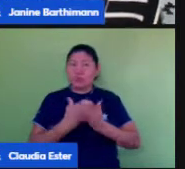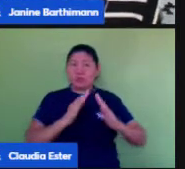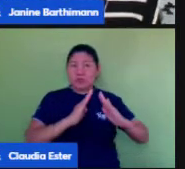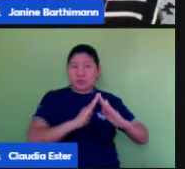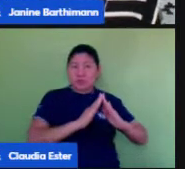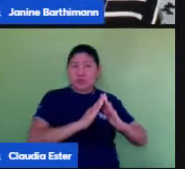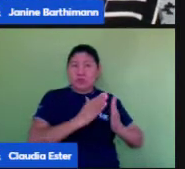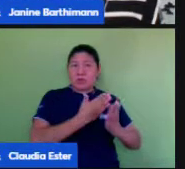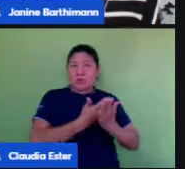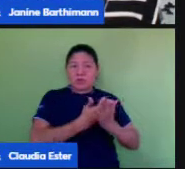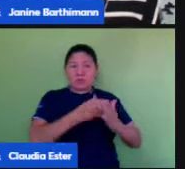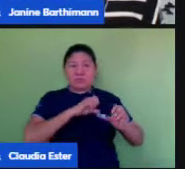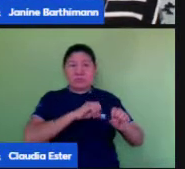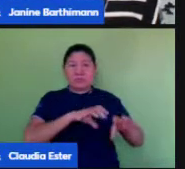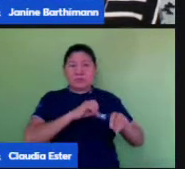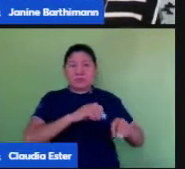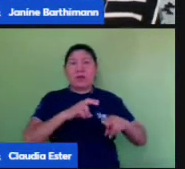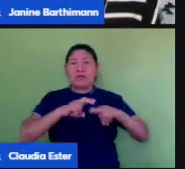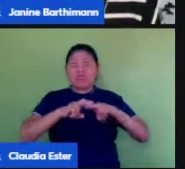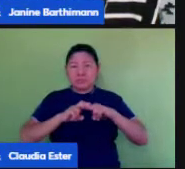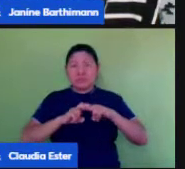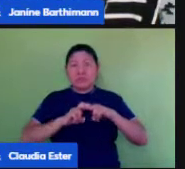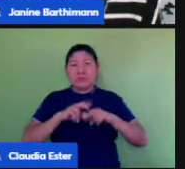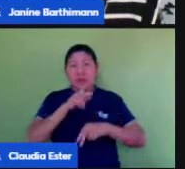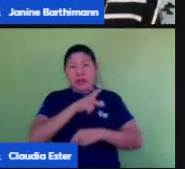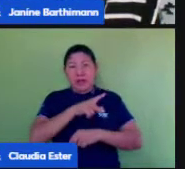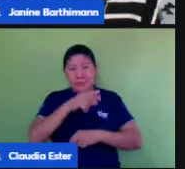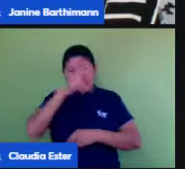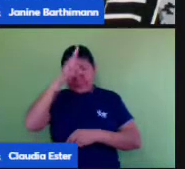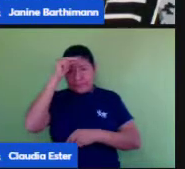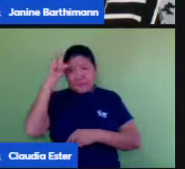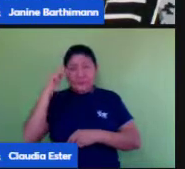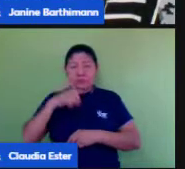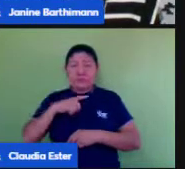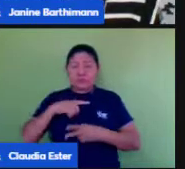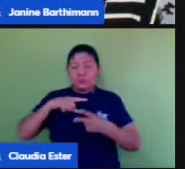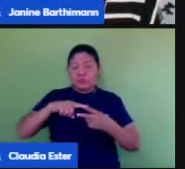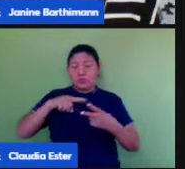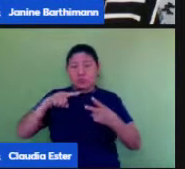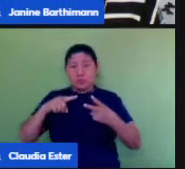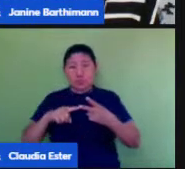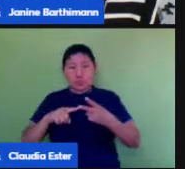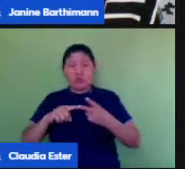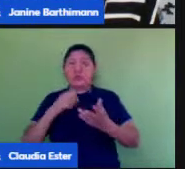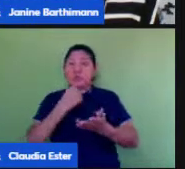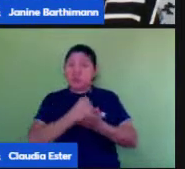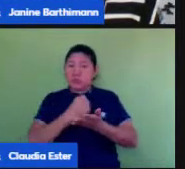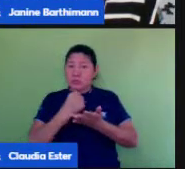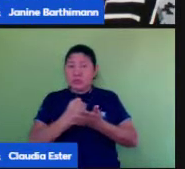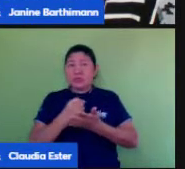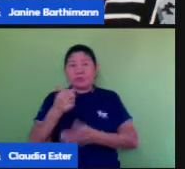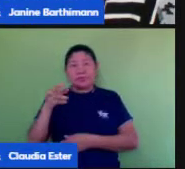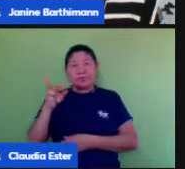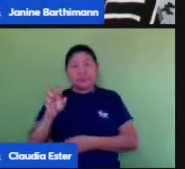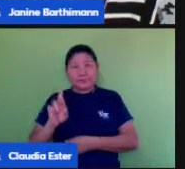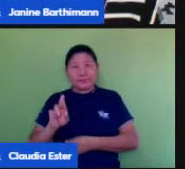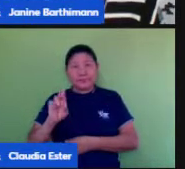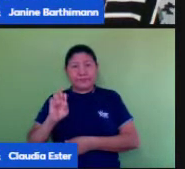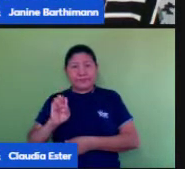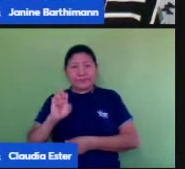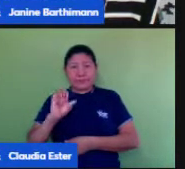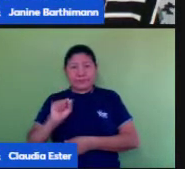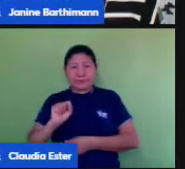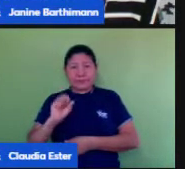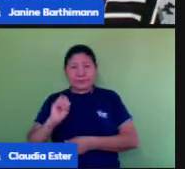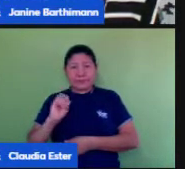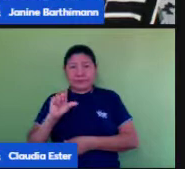tem duas resoluções importantes para respaldar esse novo movimento, como